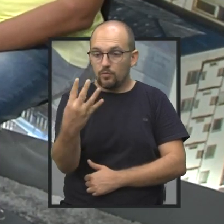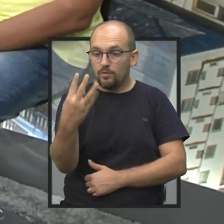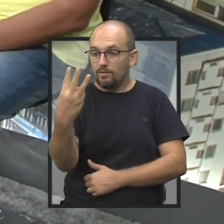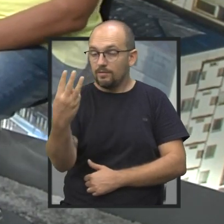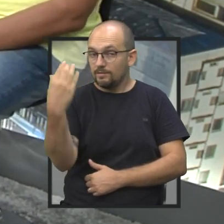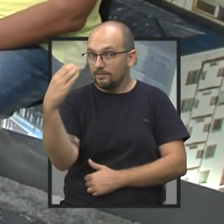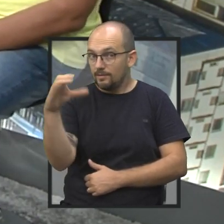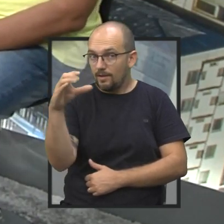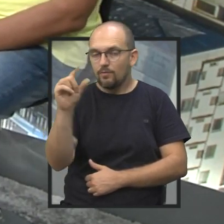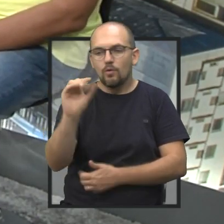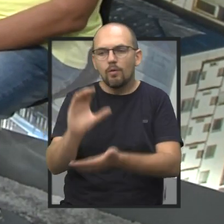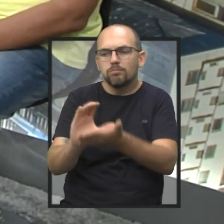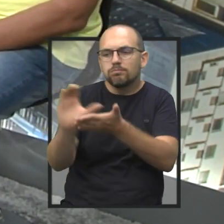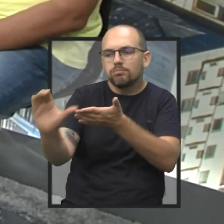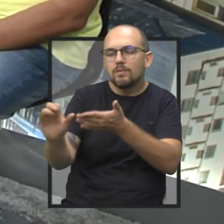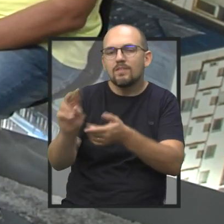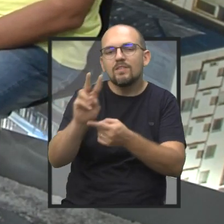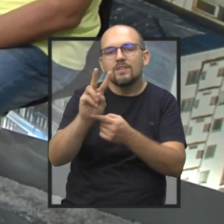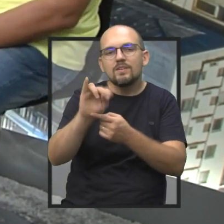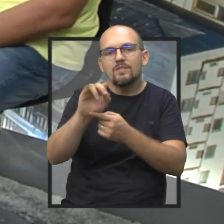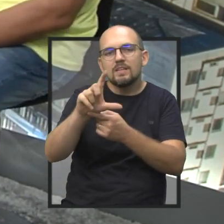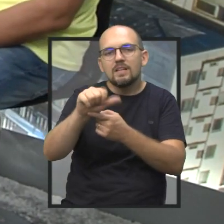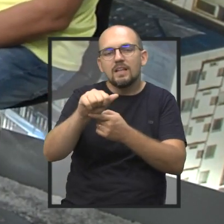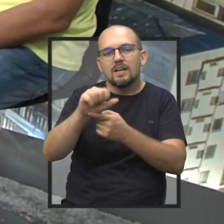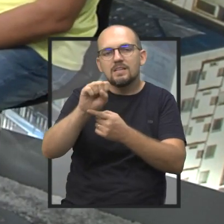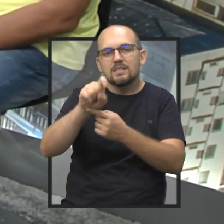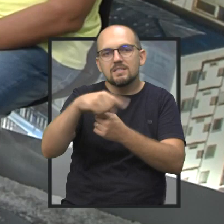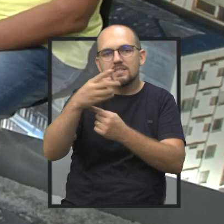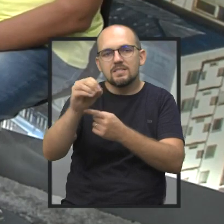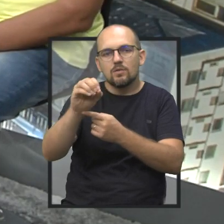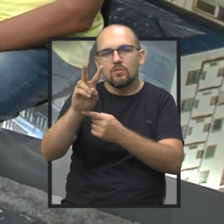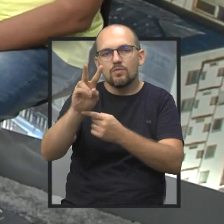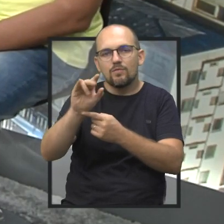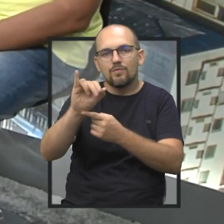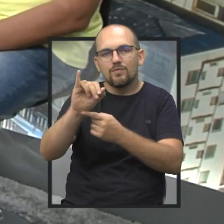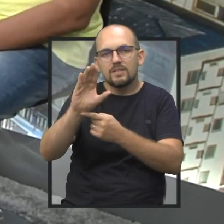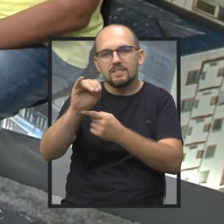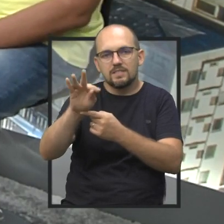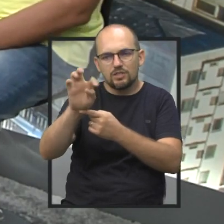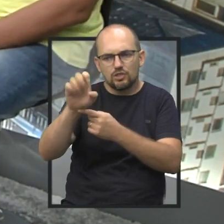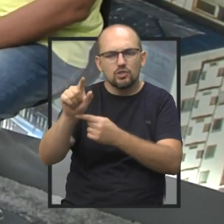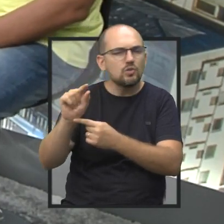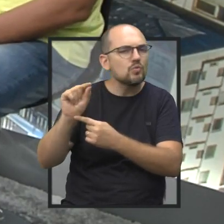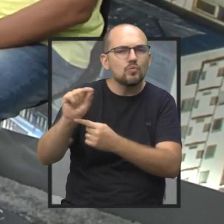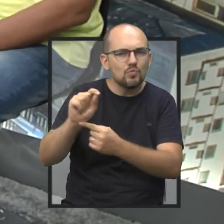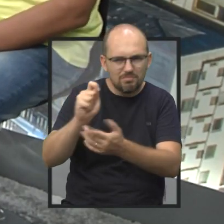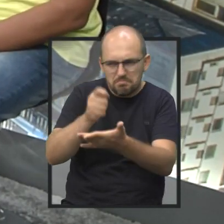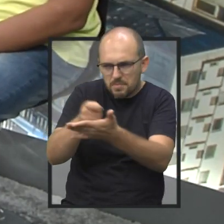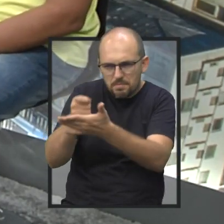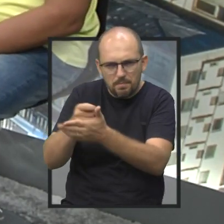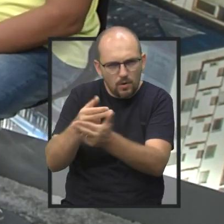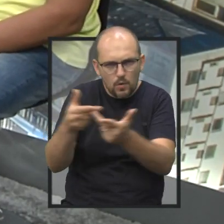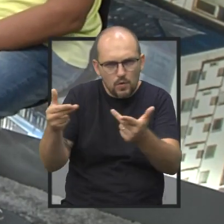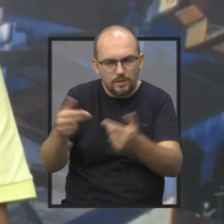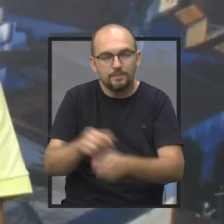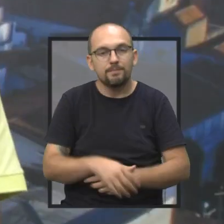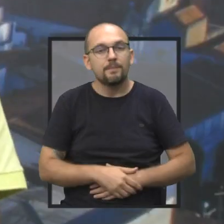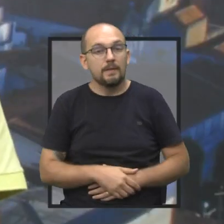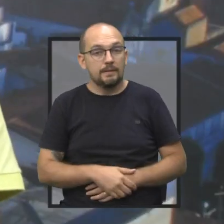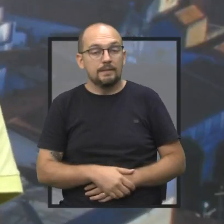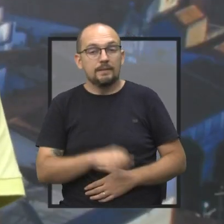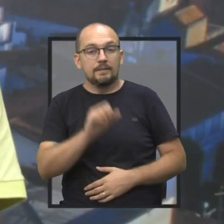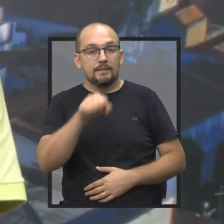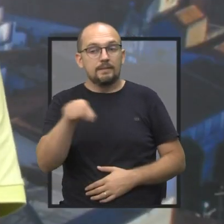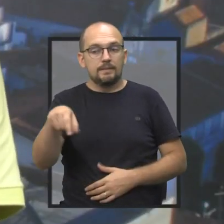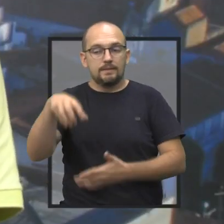R$ 66.341,43, para a Vila São Vicente de Paulo. Esse recurso vai ser utilizado para custeio da instituição? Olha, Ângela, é uma entidade,